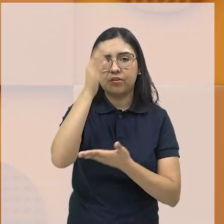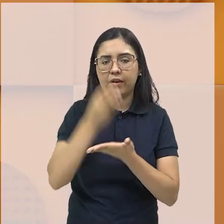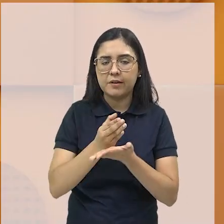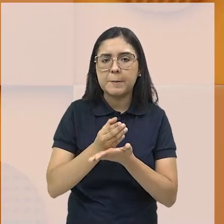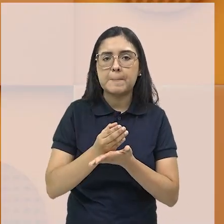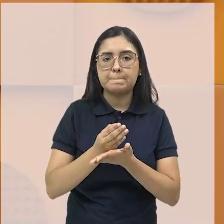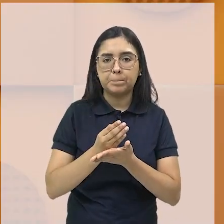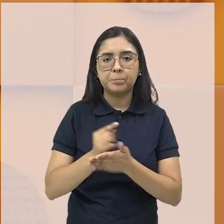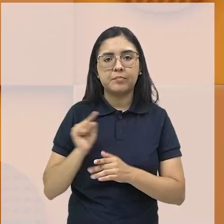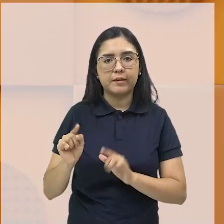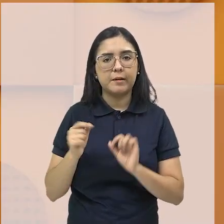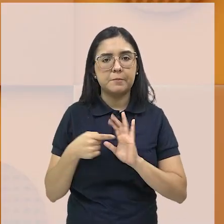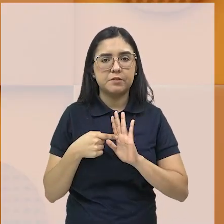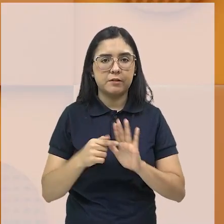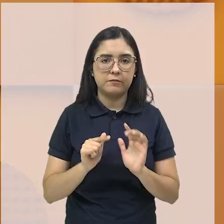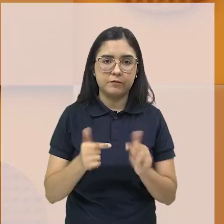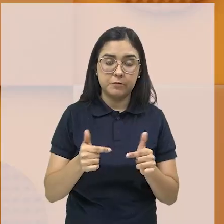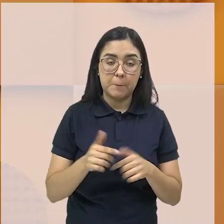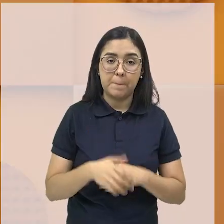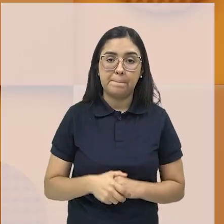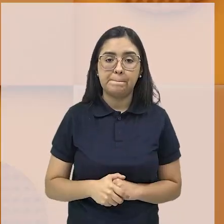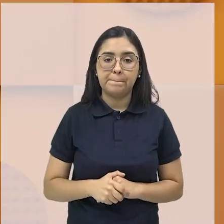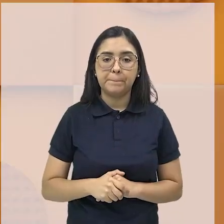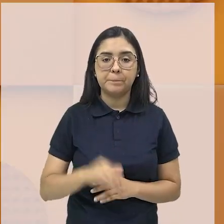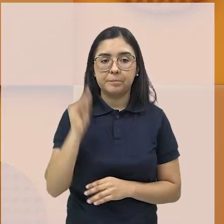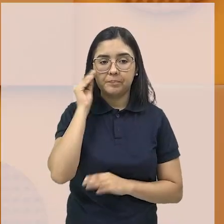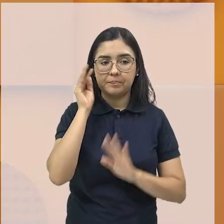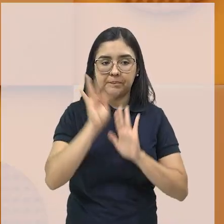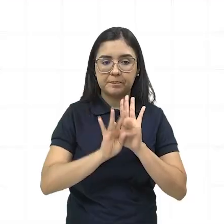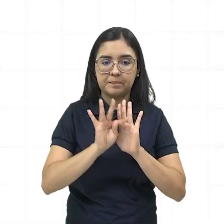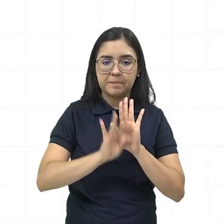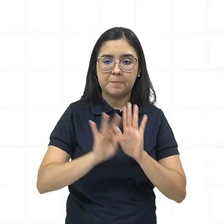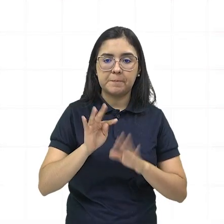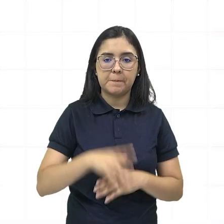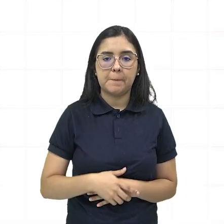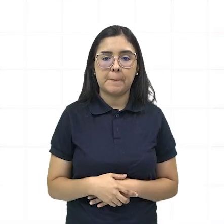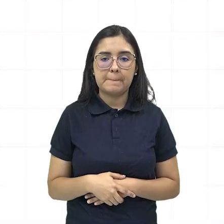do que ele defendia, tá bem? Então, vamos ao texto.